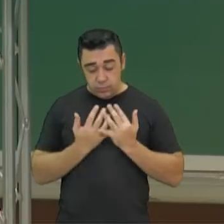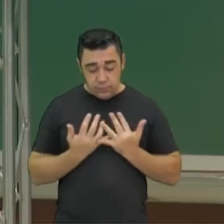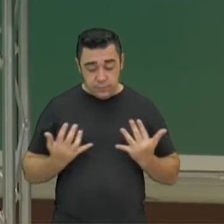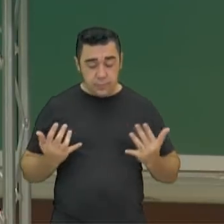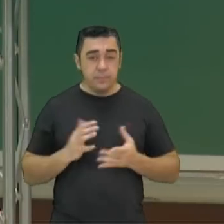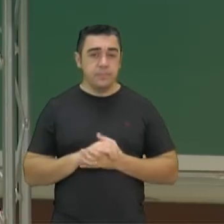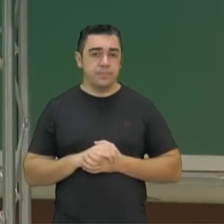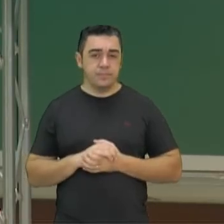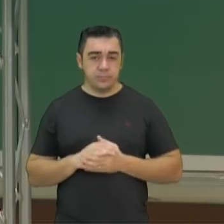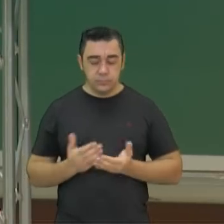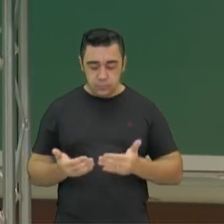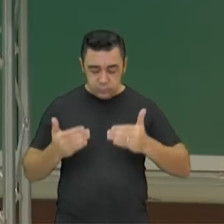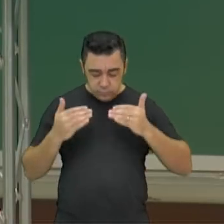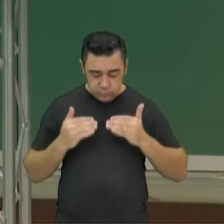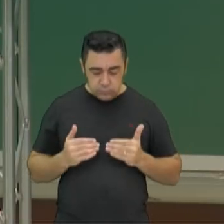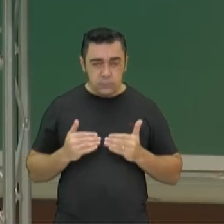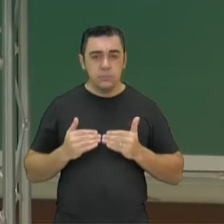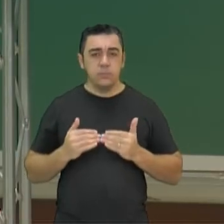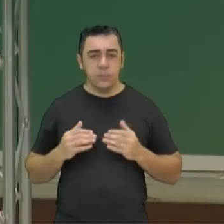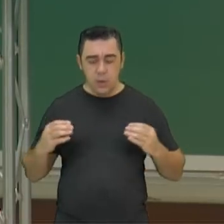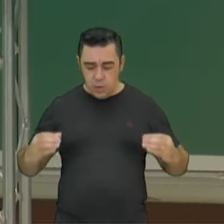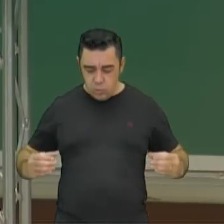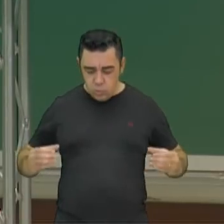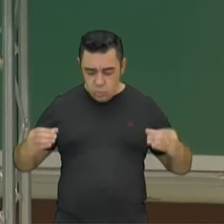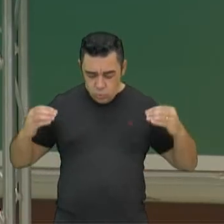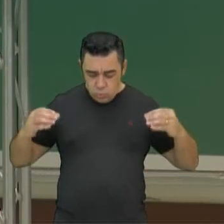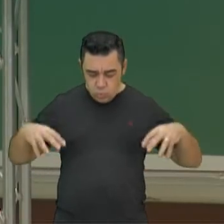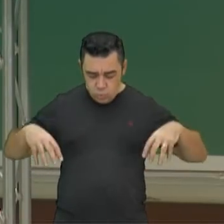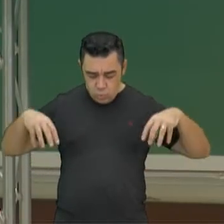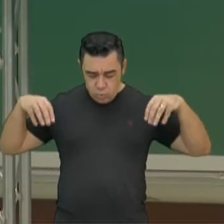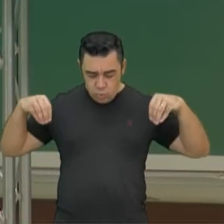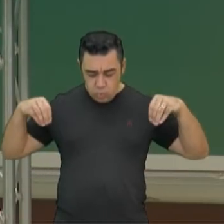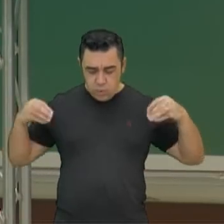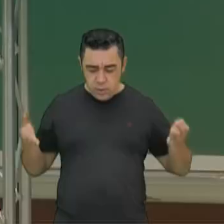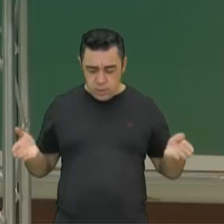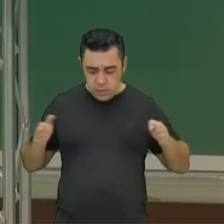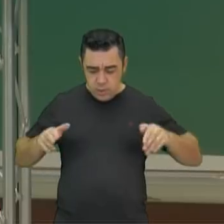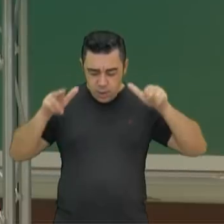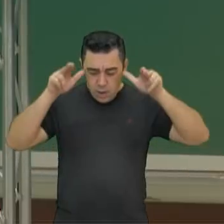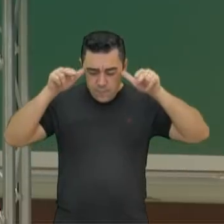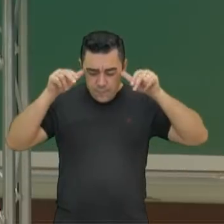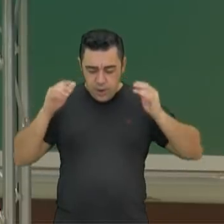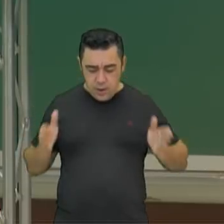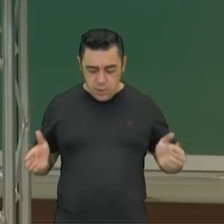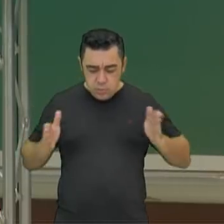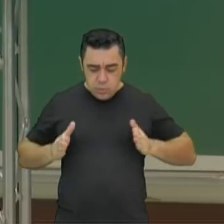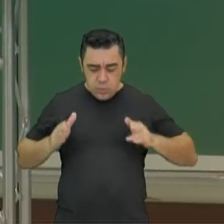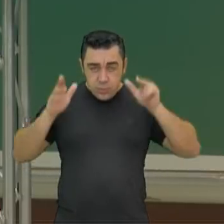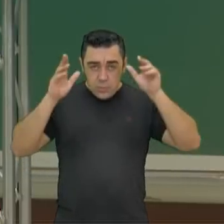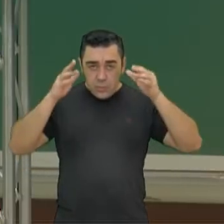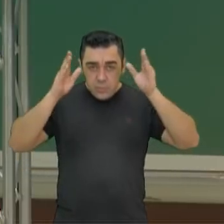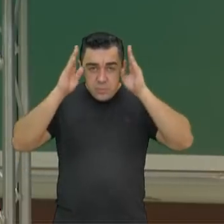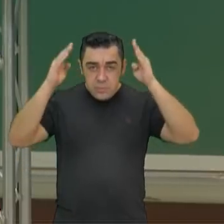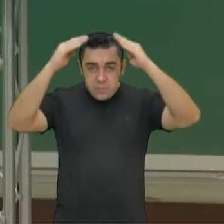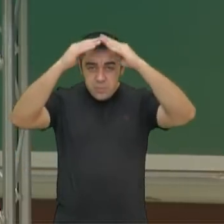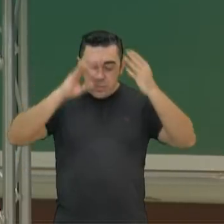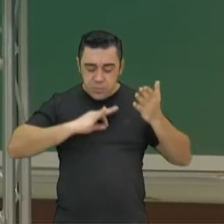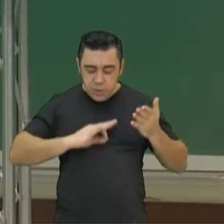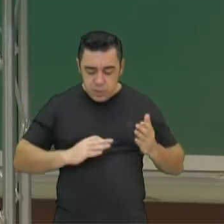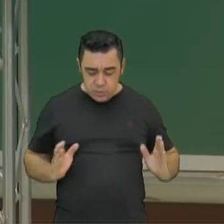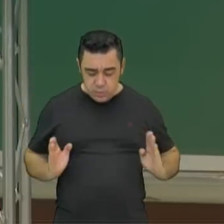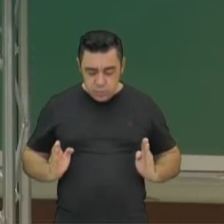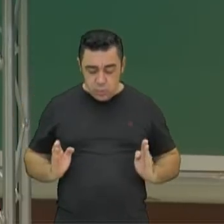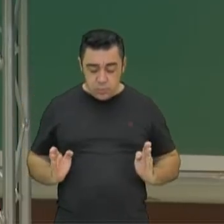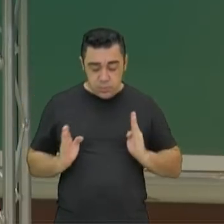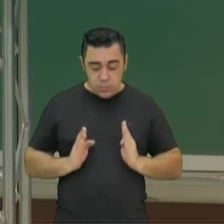rainha. E fomos colocando as torres, o cavalo, os bispos, para que vocês tivessem uma boa noção e